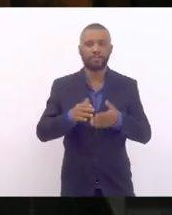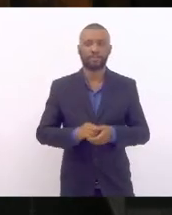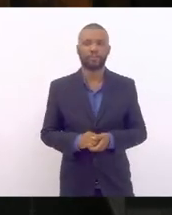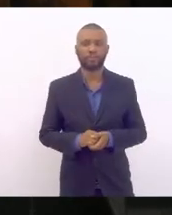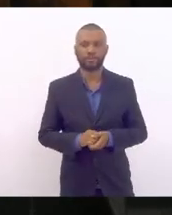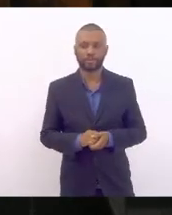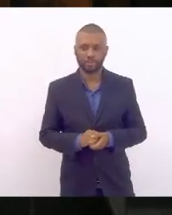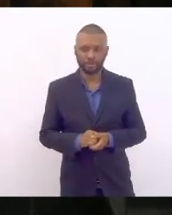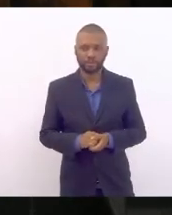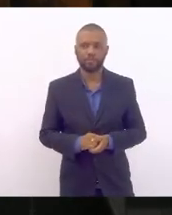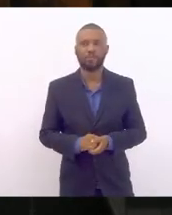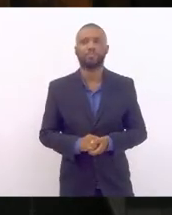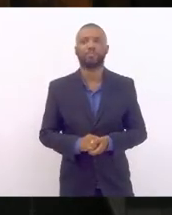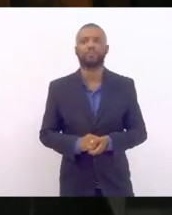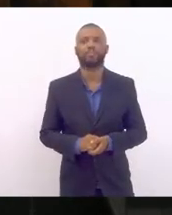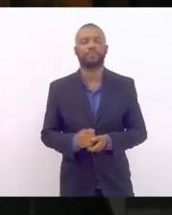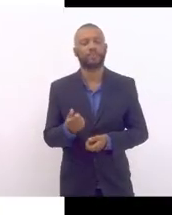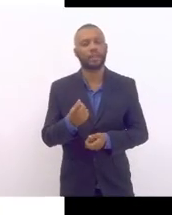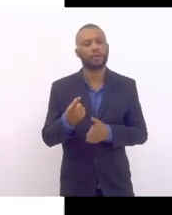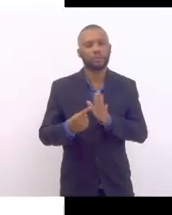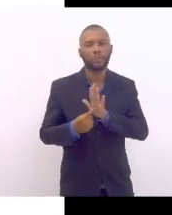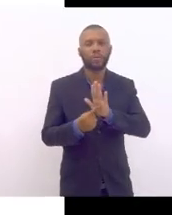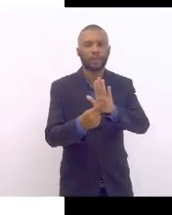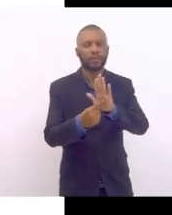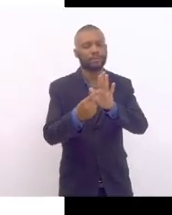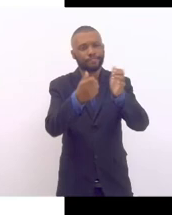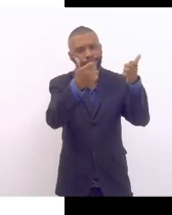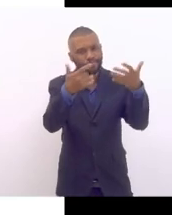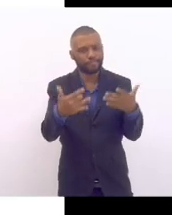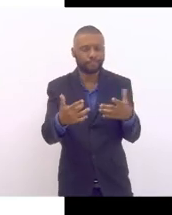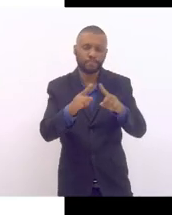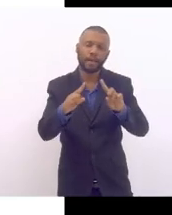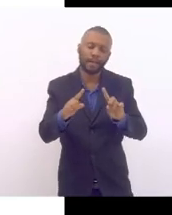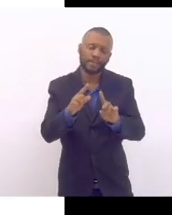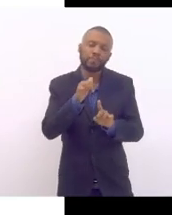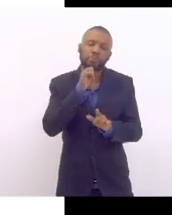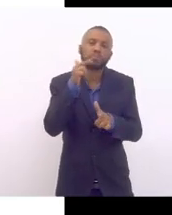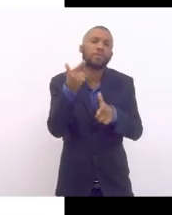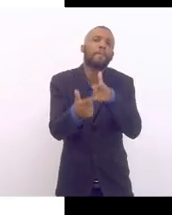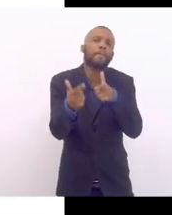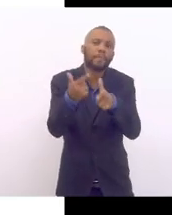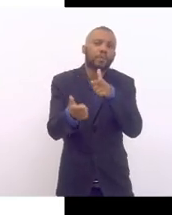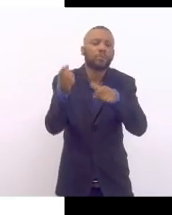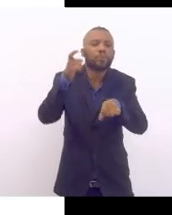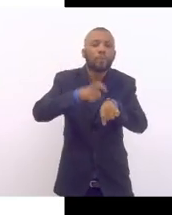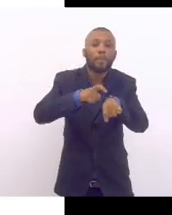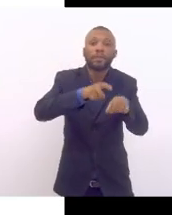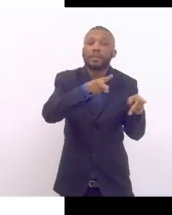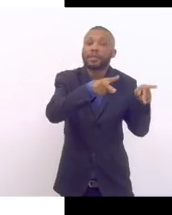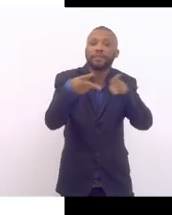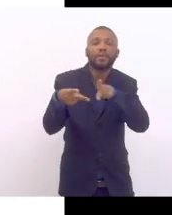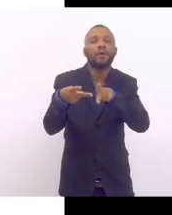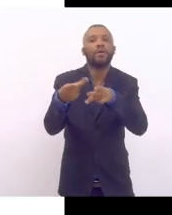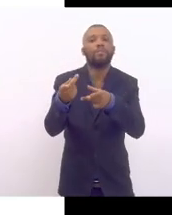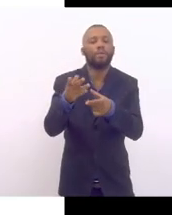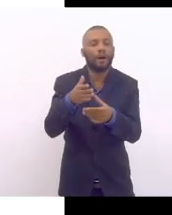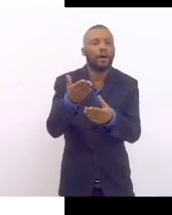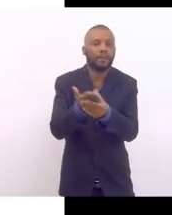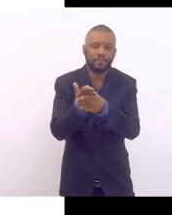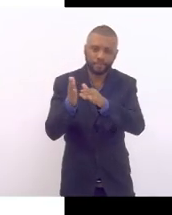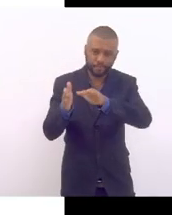e aqui ilustrar ia isso mas infelizmente Houve um problema na hora da minha transferência próprio próximo